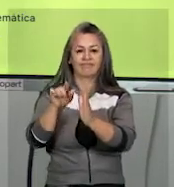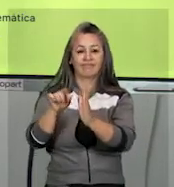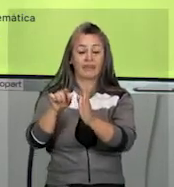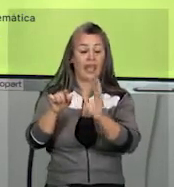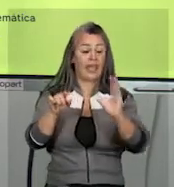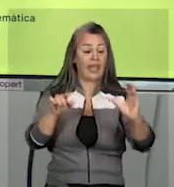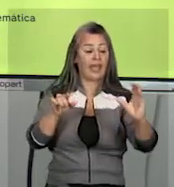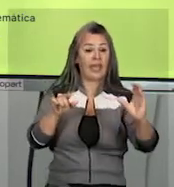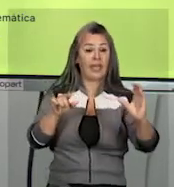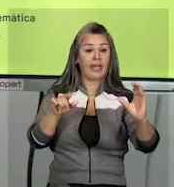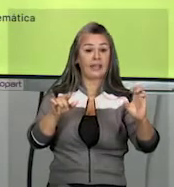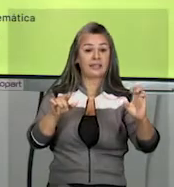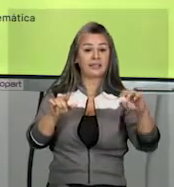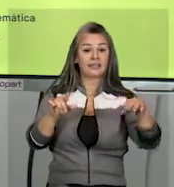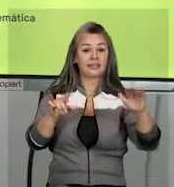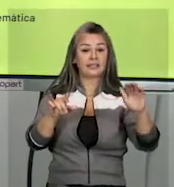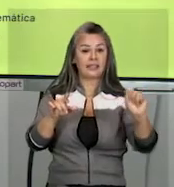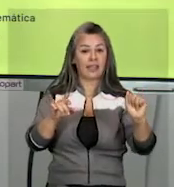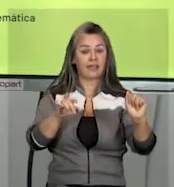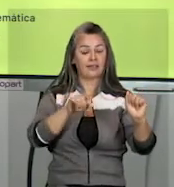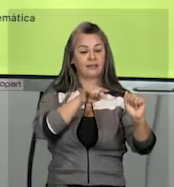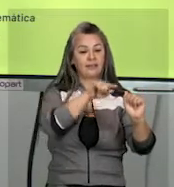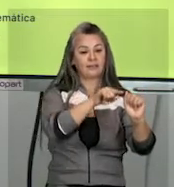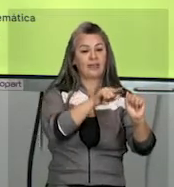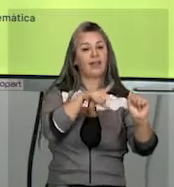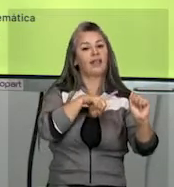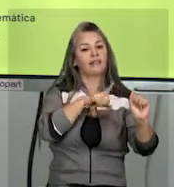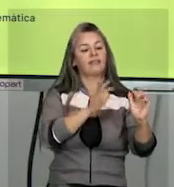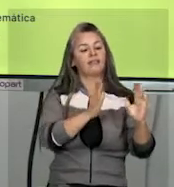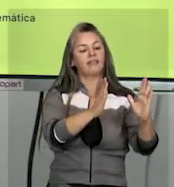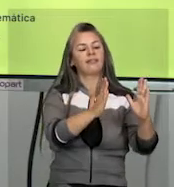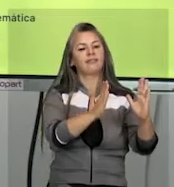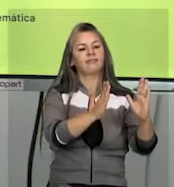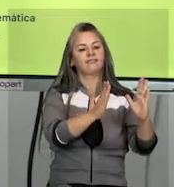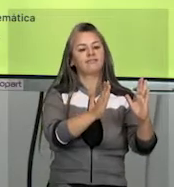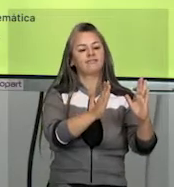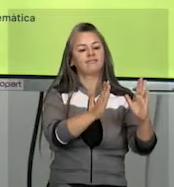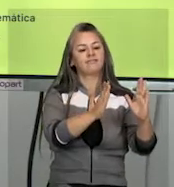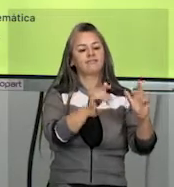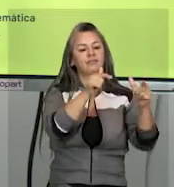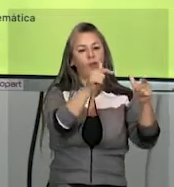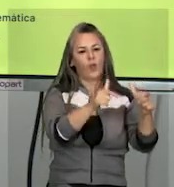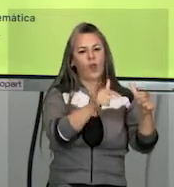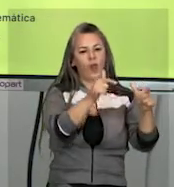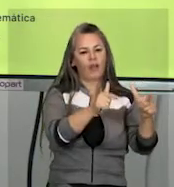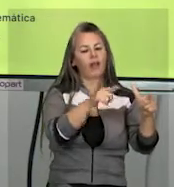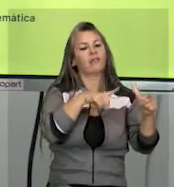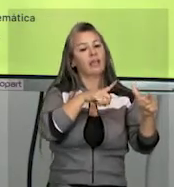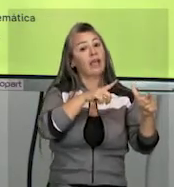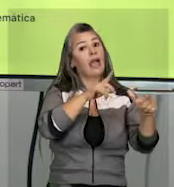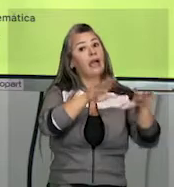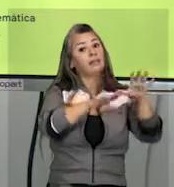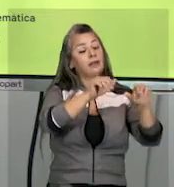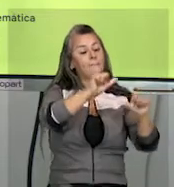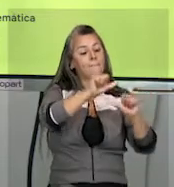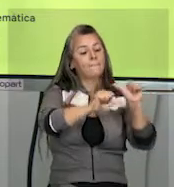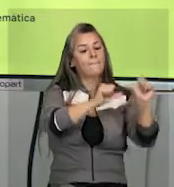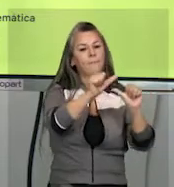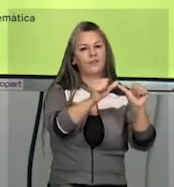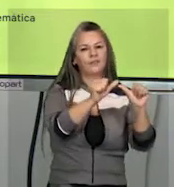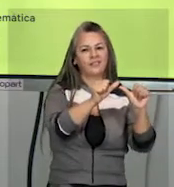ela vai ser alterada conforme o espaço geográfico ou espaço físico e os personagens. Aí muda-se a